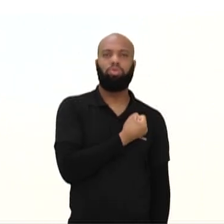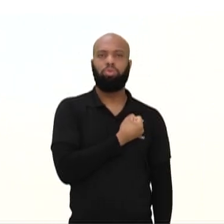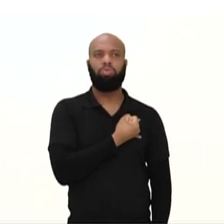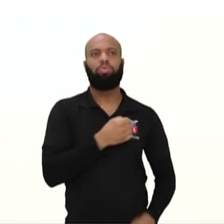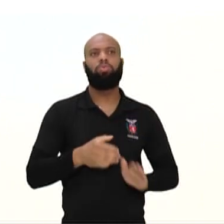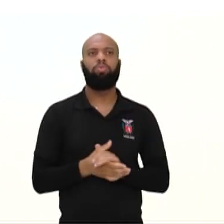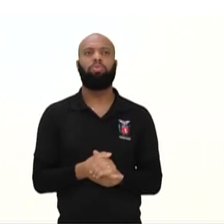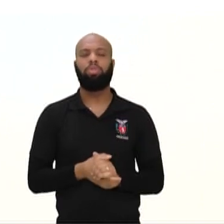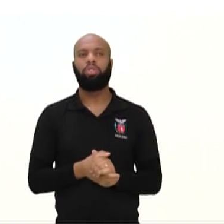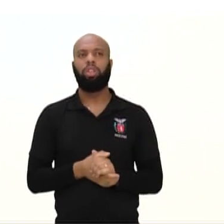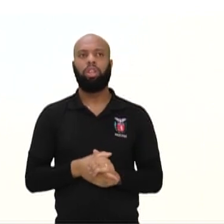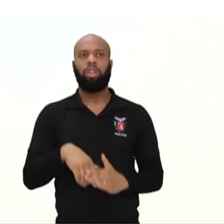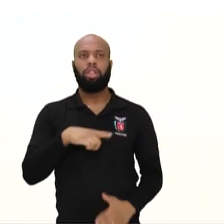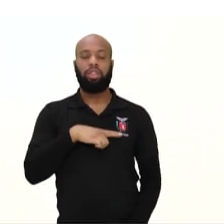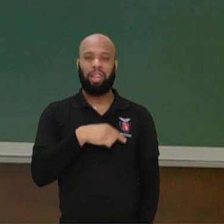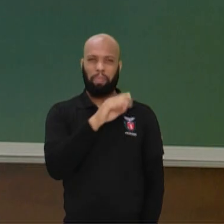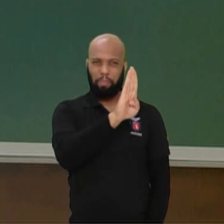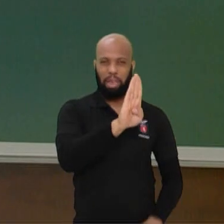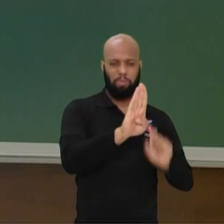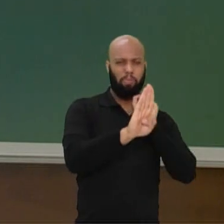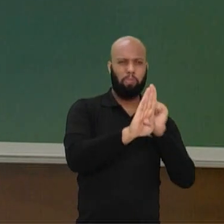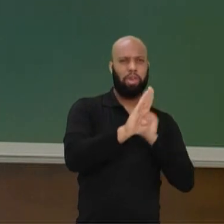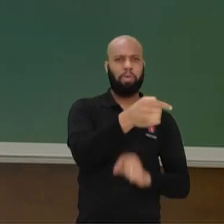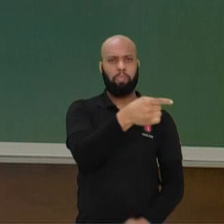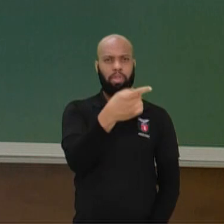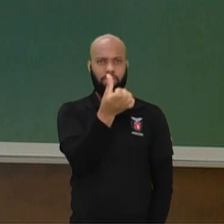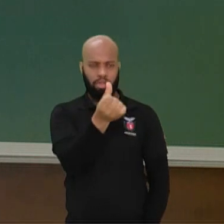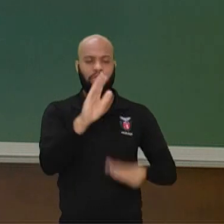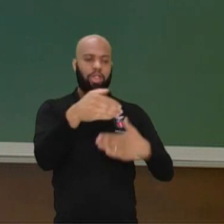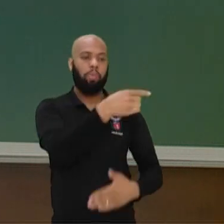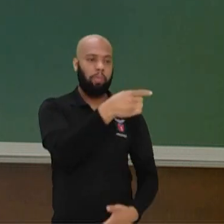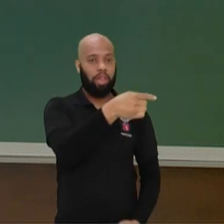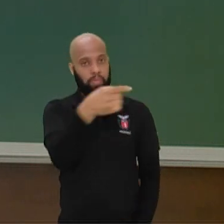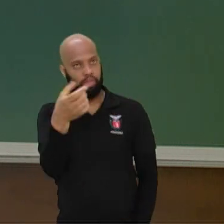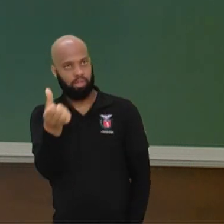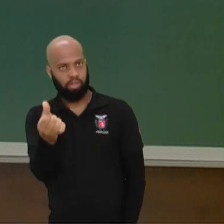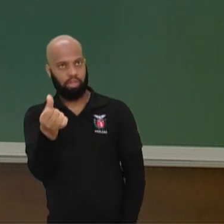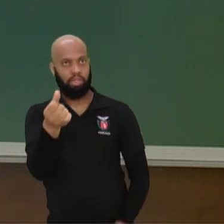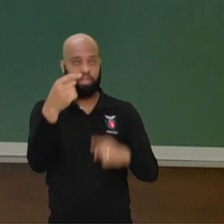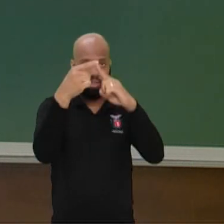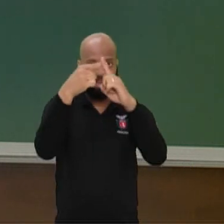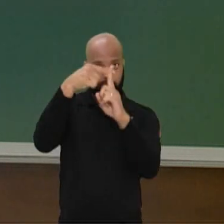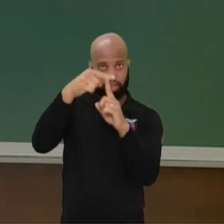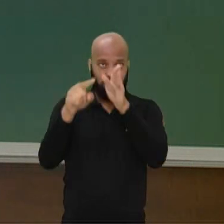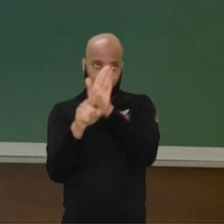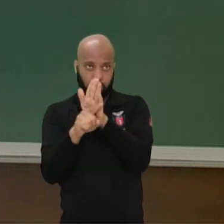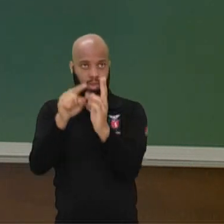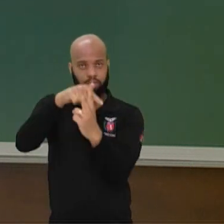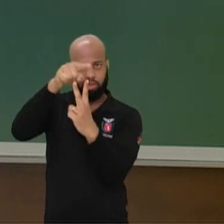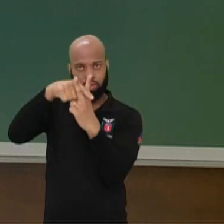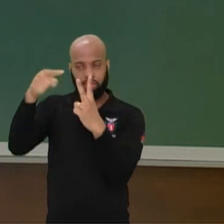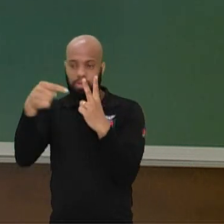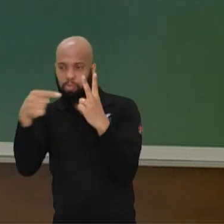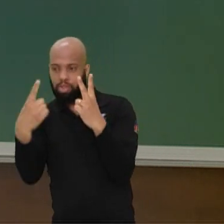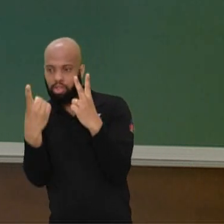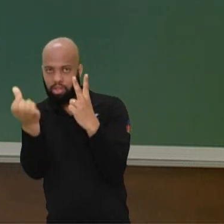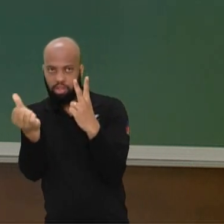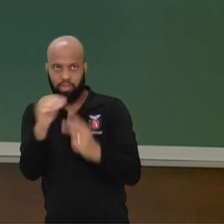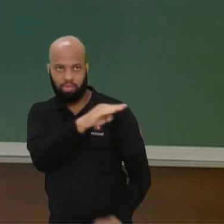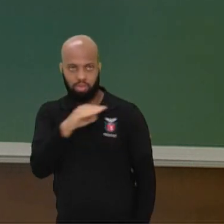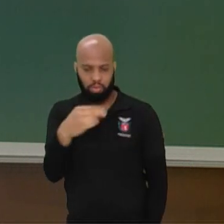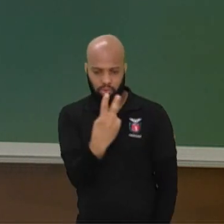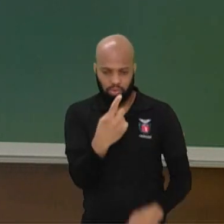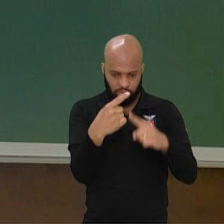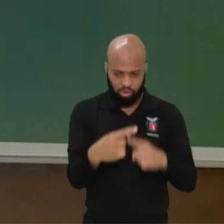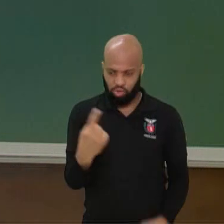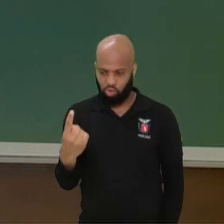menos b, o b é menos 6, mais ou menos raiz quadrada de 16, dividido por 2 vezes 1, que é o a.